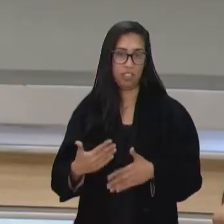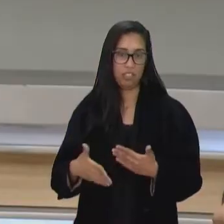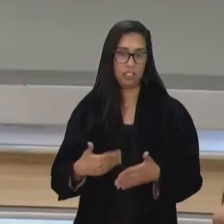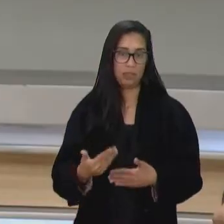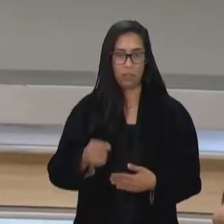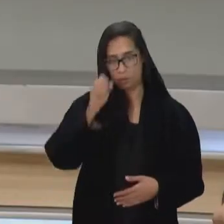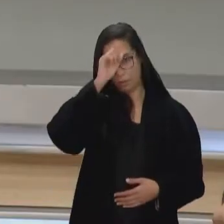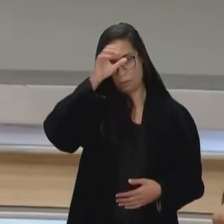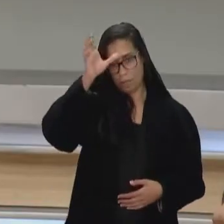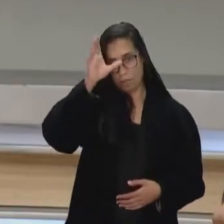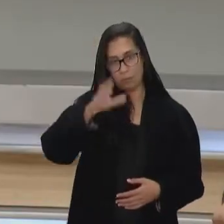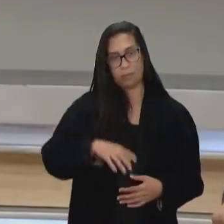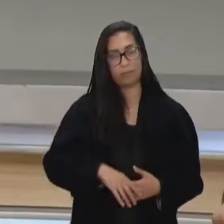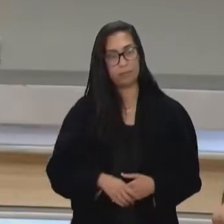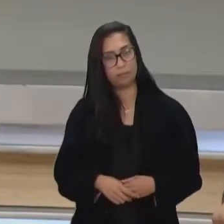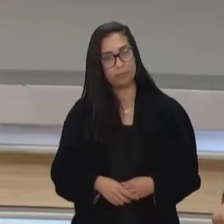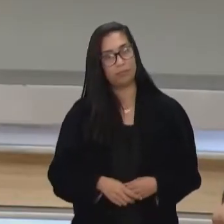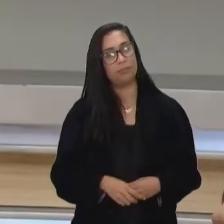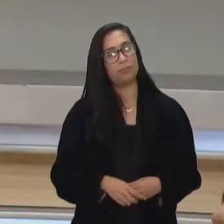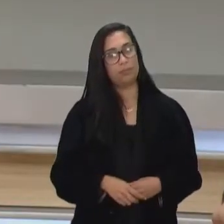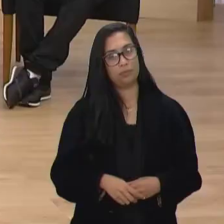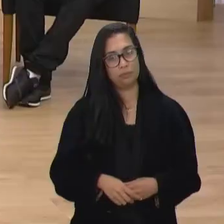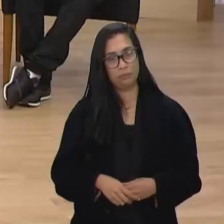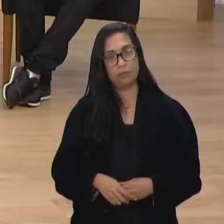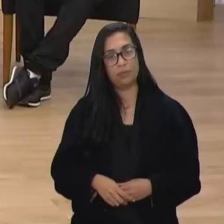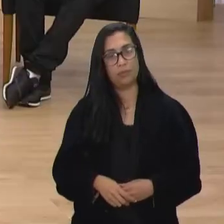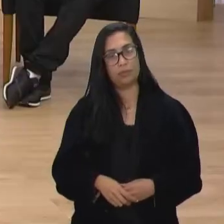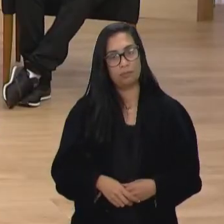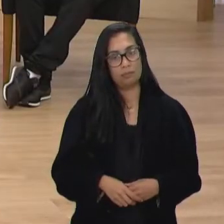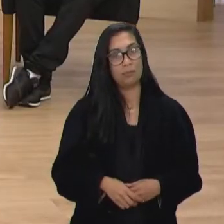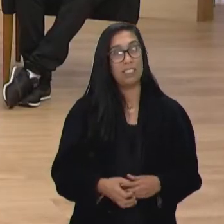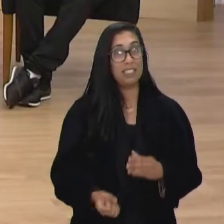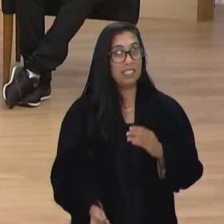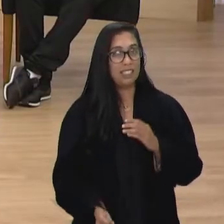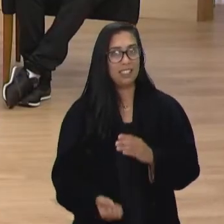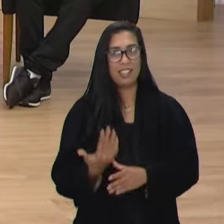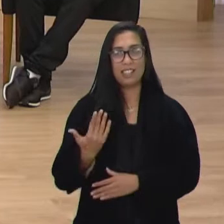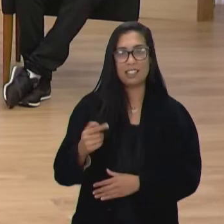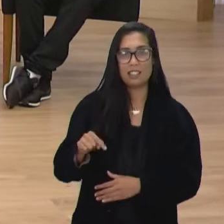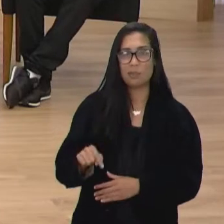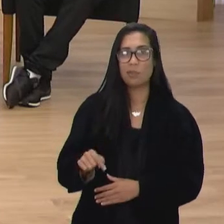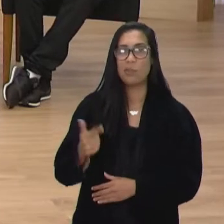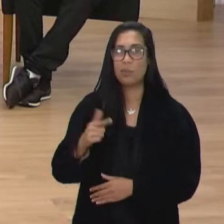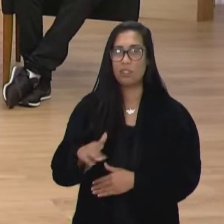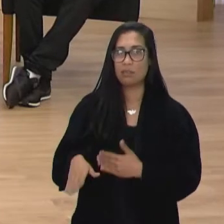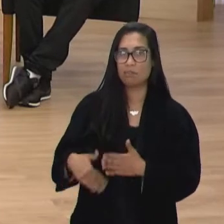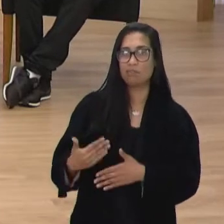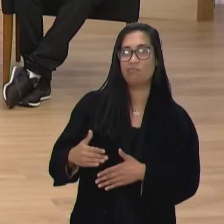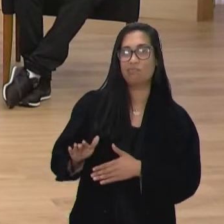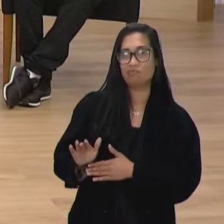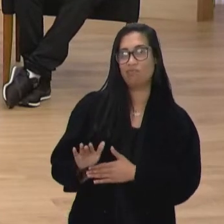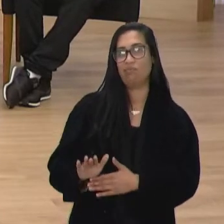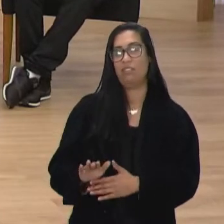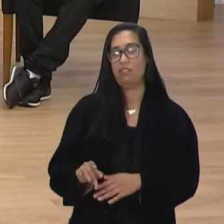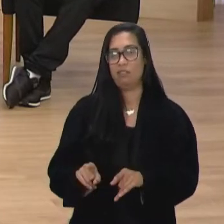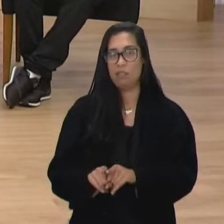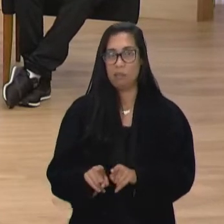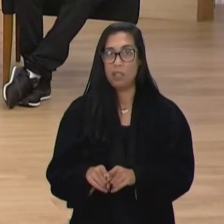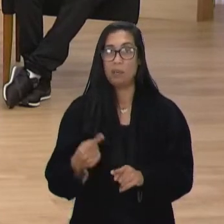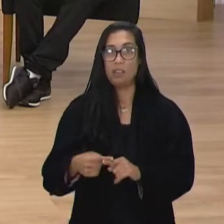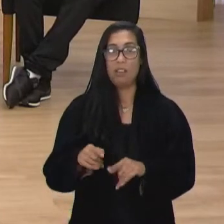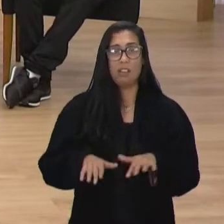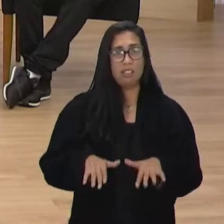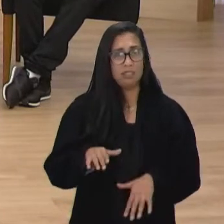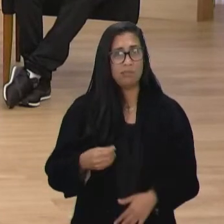tipo de criatividade. habilidade, essas Criatividade. paradas, assim? A criatividade. Criatividade. Até porque, às vezes, você está numa situação